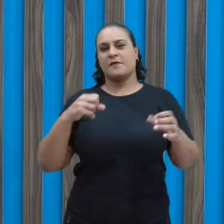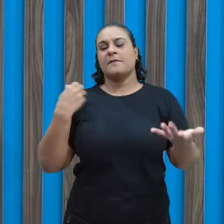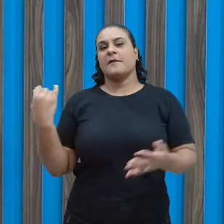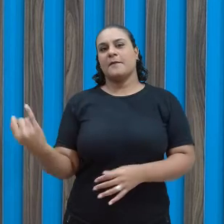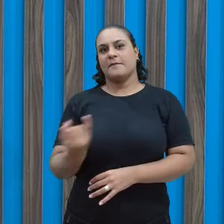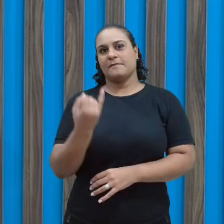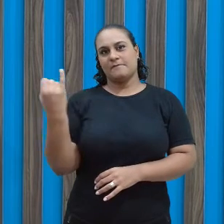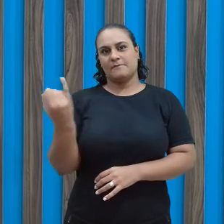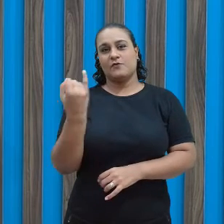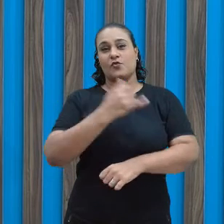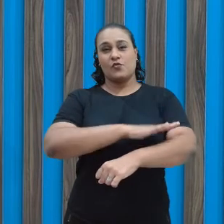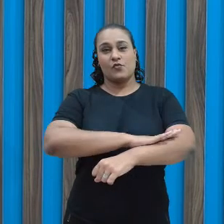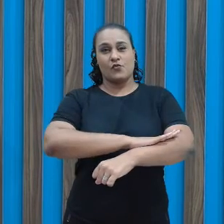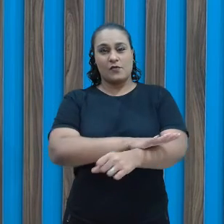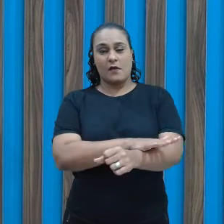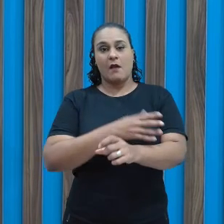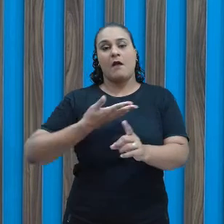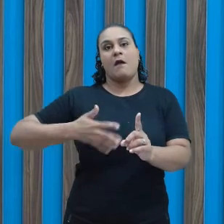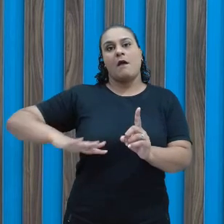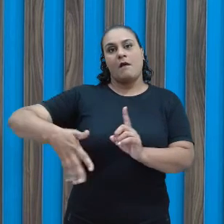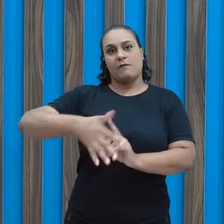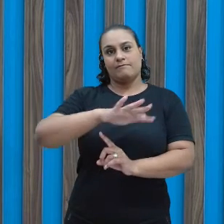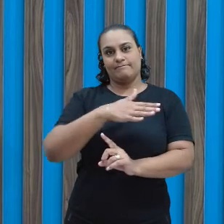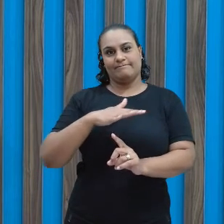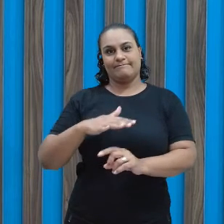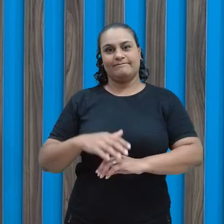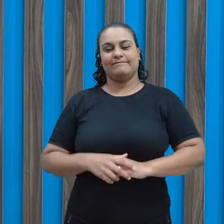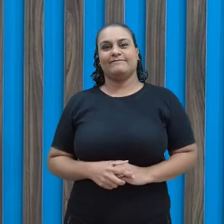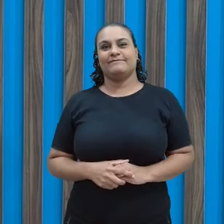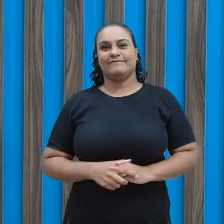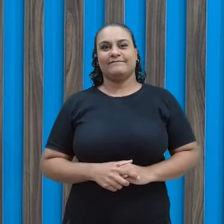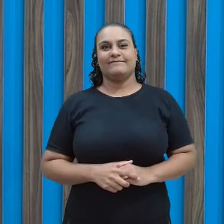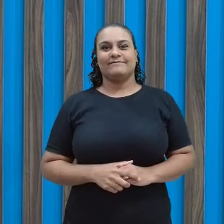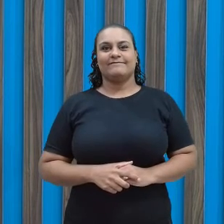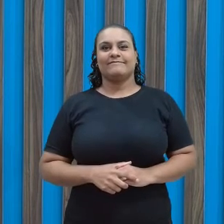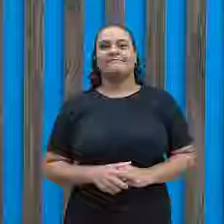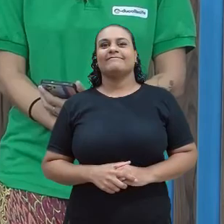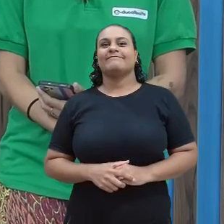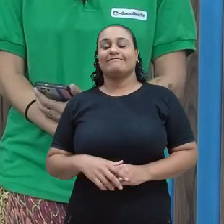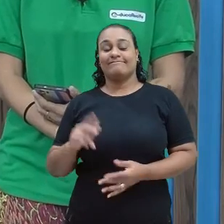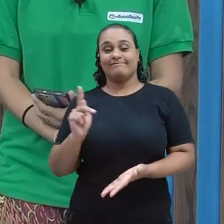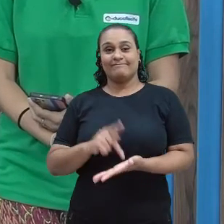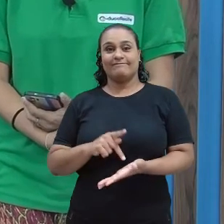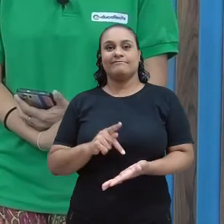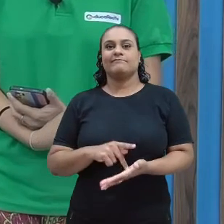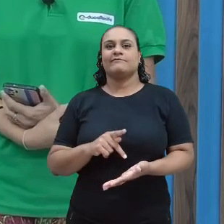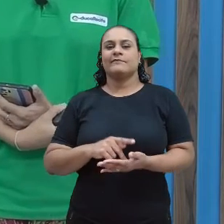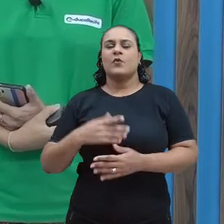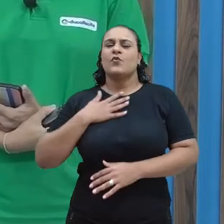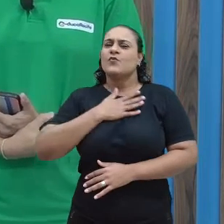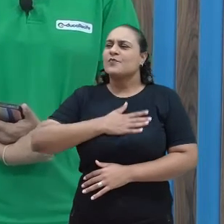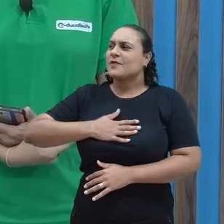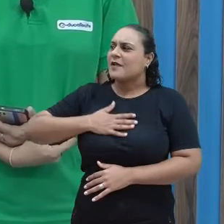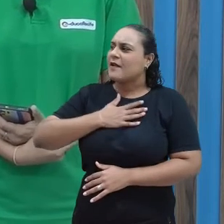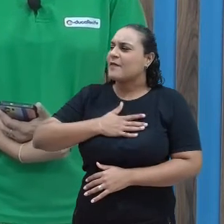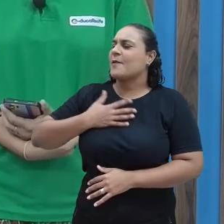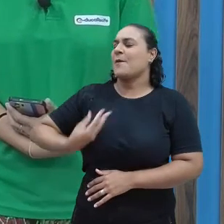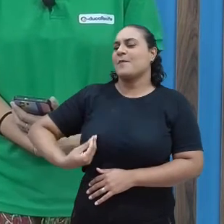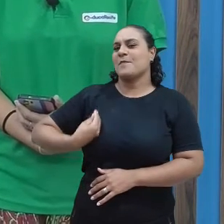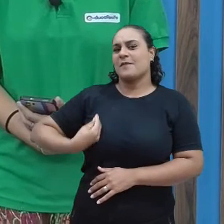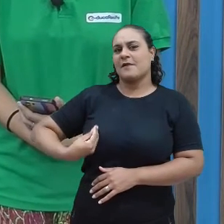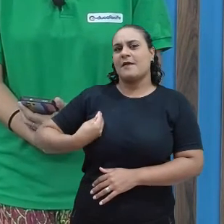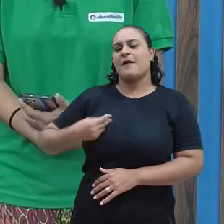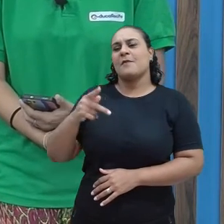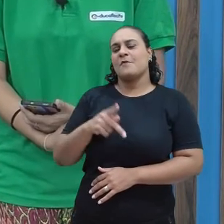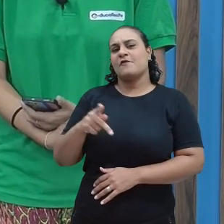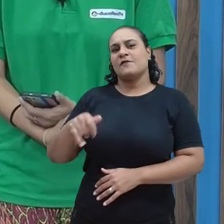do racismo ambiental. Vamos ver. Exatamente, é uma satisfação de estar aqui na presença de